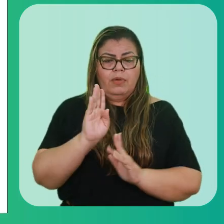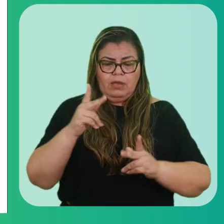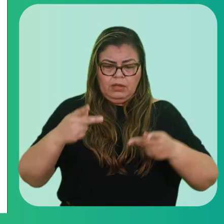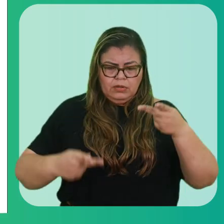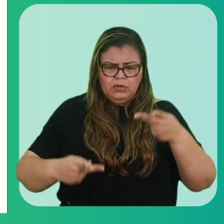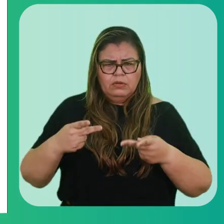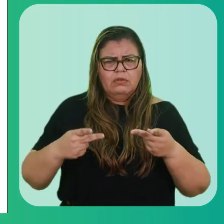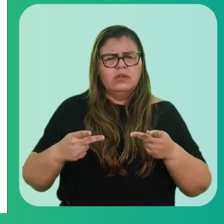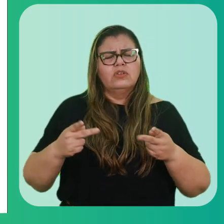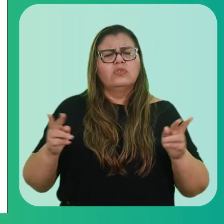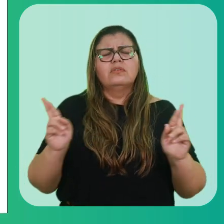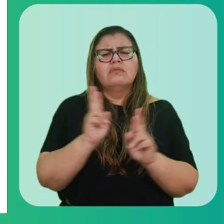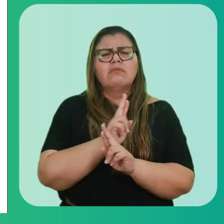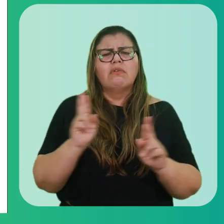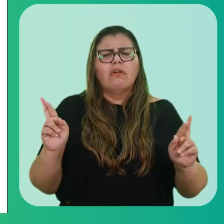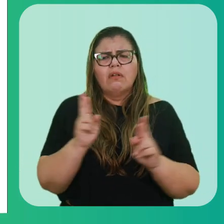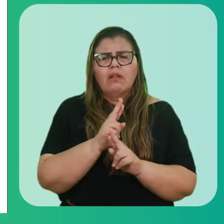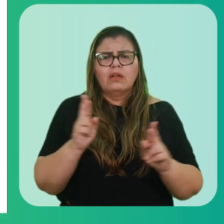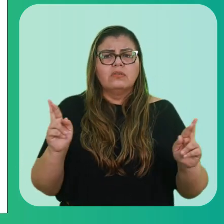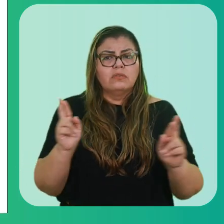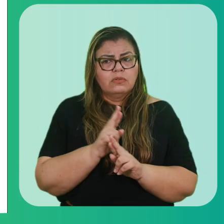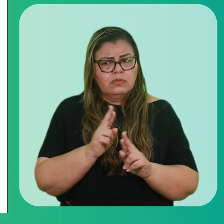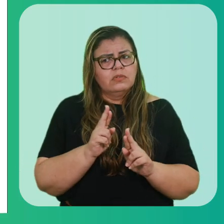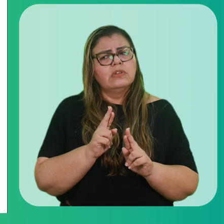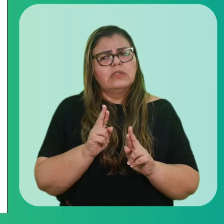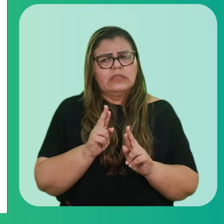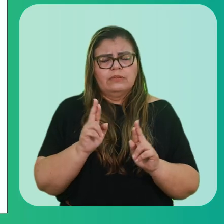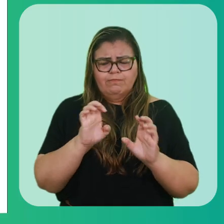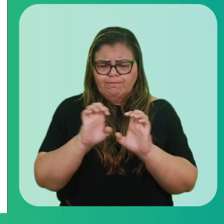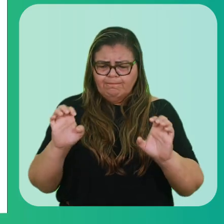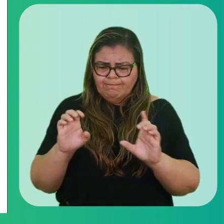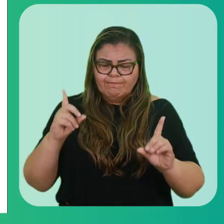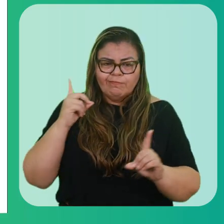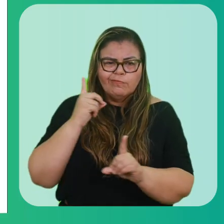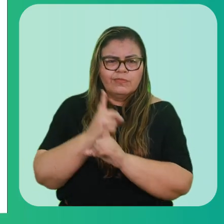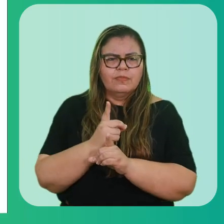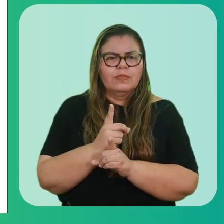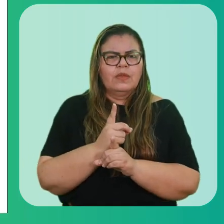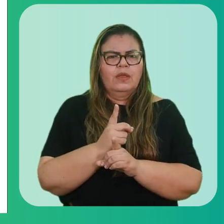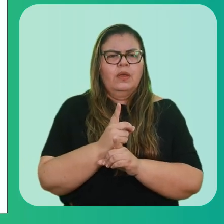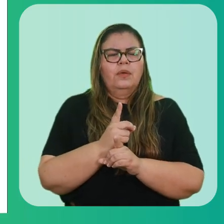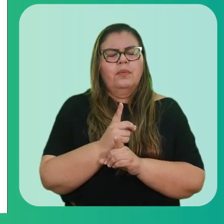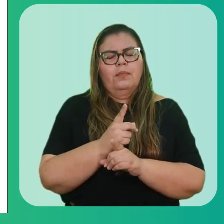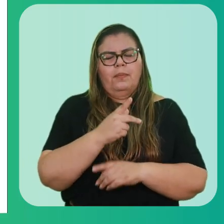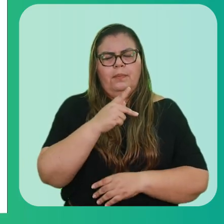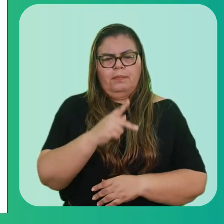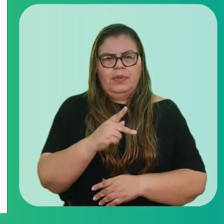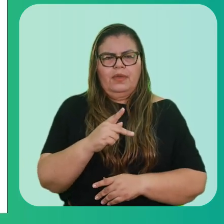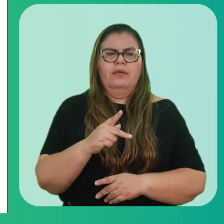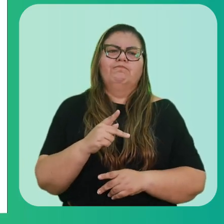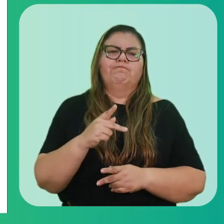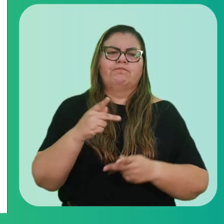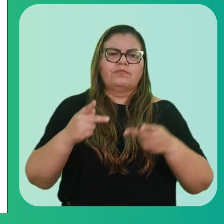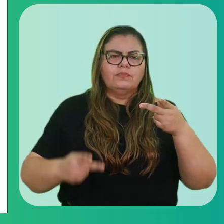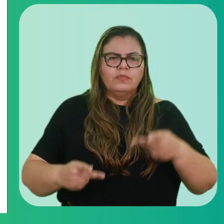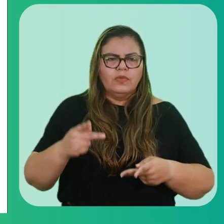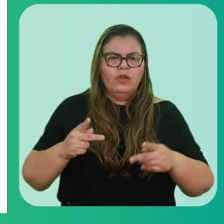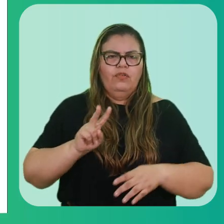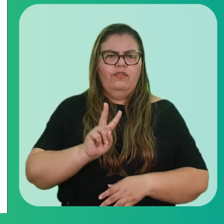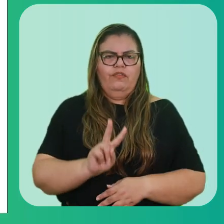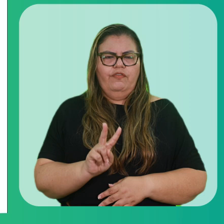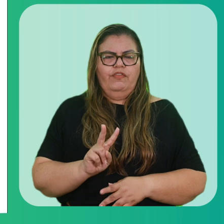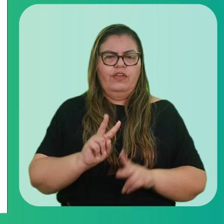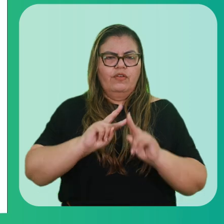aumenta a pressão do gás e outras relações matemáticas que você pode tirar da equação. Então, P, pressão, V, volume, N, número de